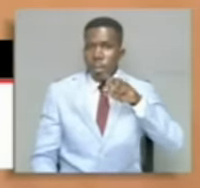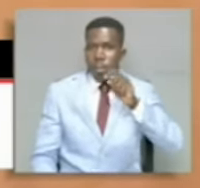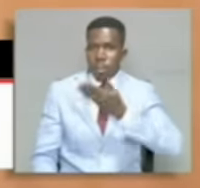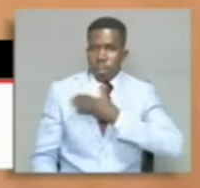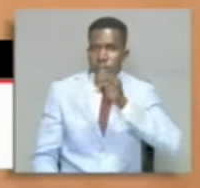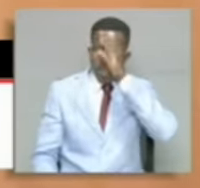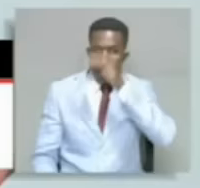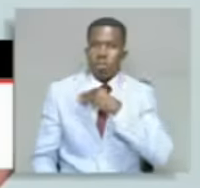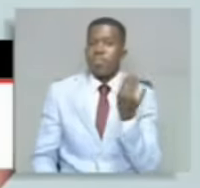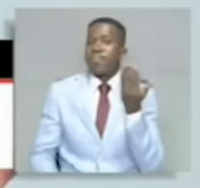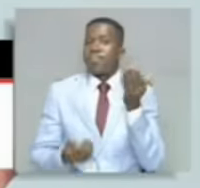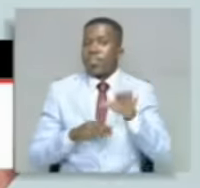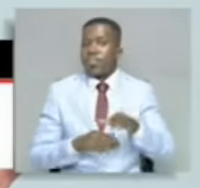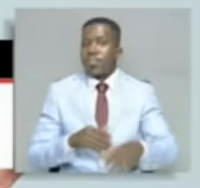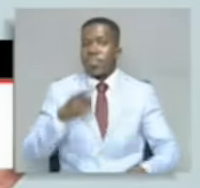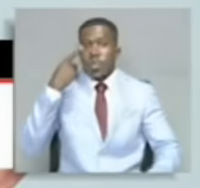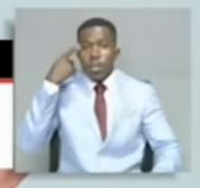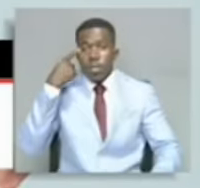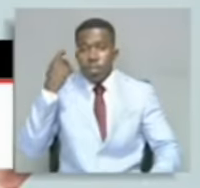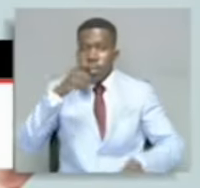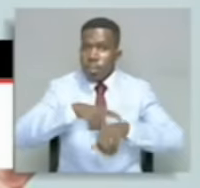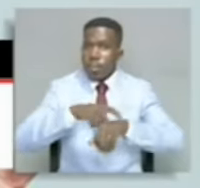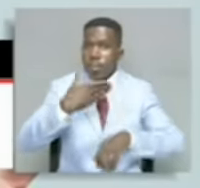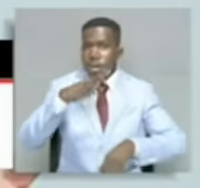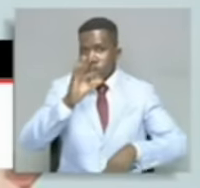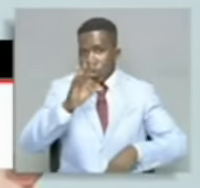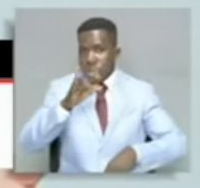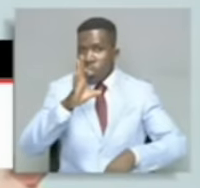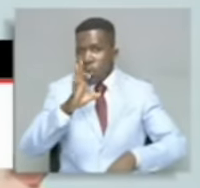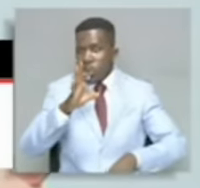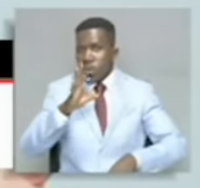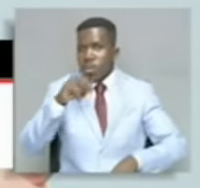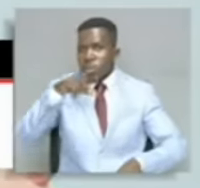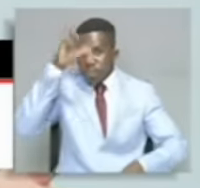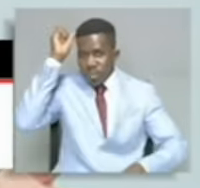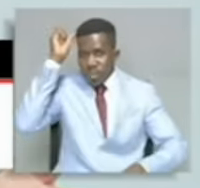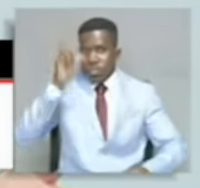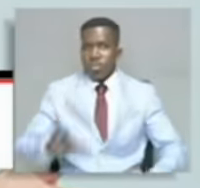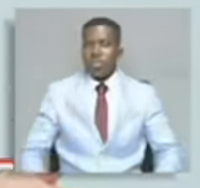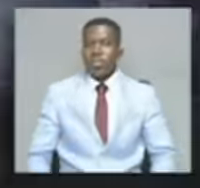quinta-feira, 11 de janeiro, às 14 horas, na Rua Direita do Patriota.